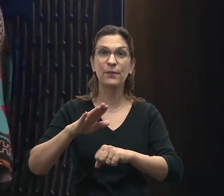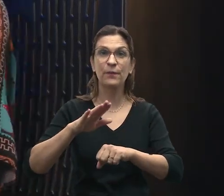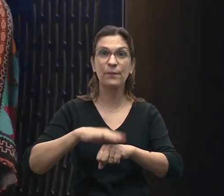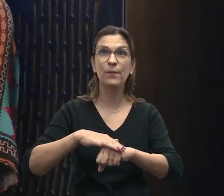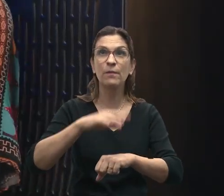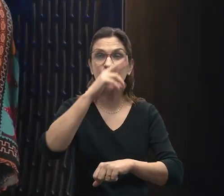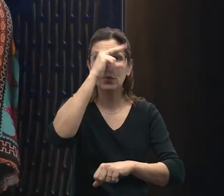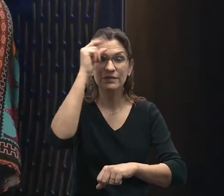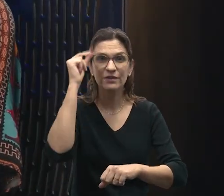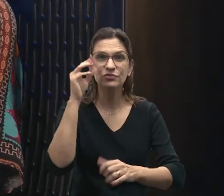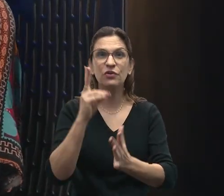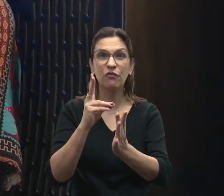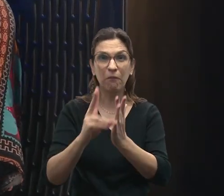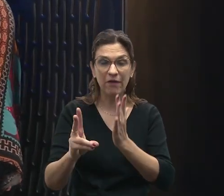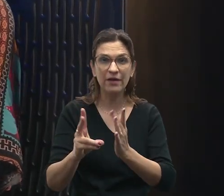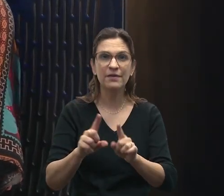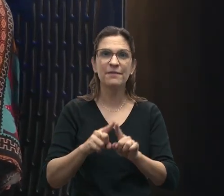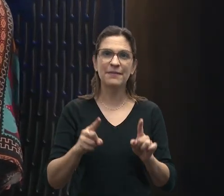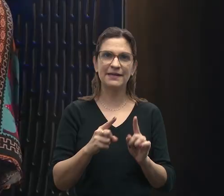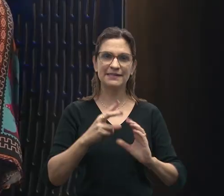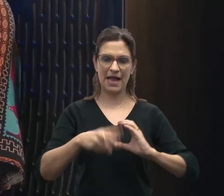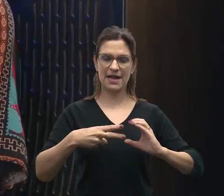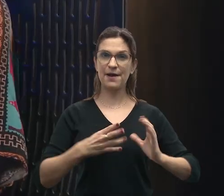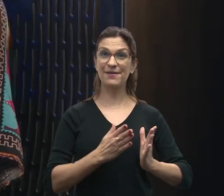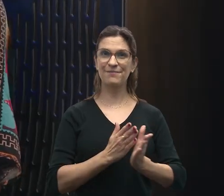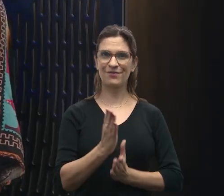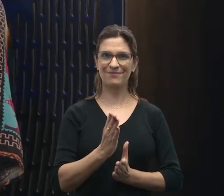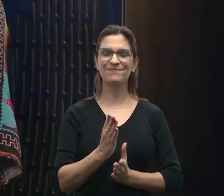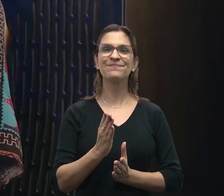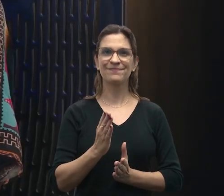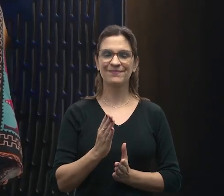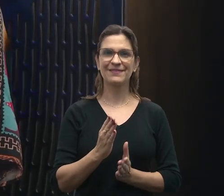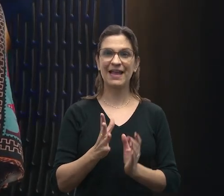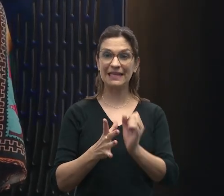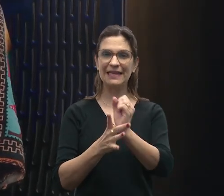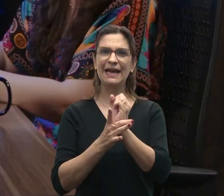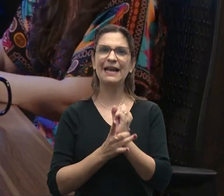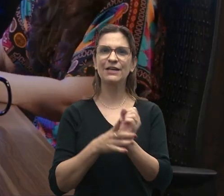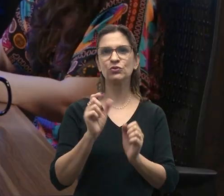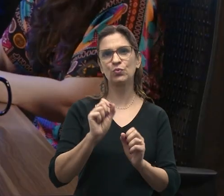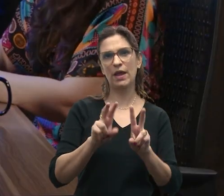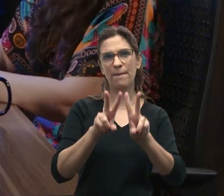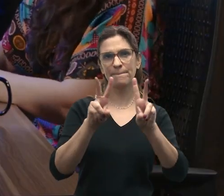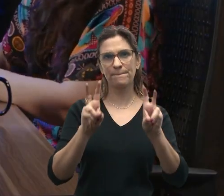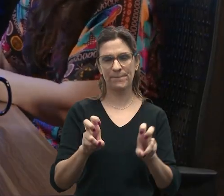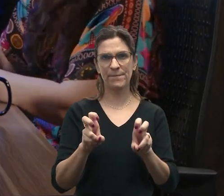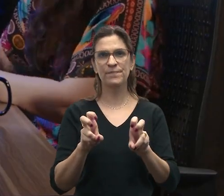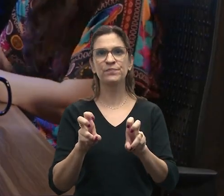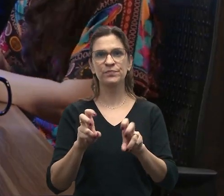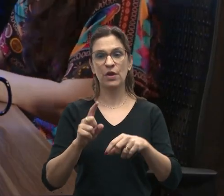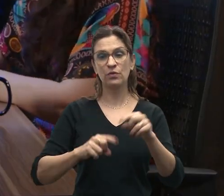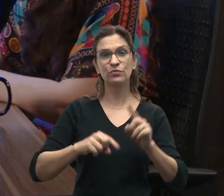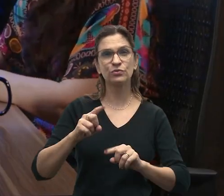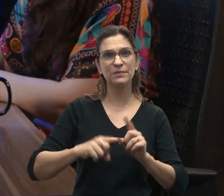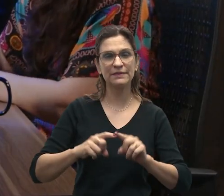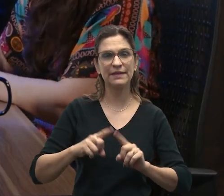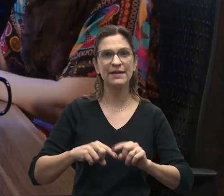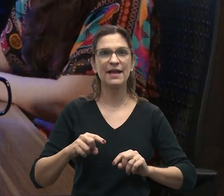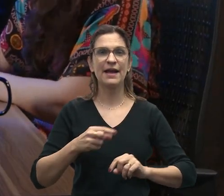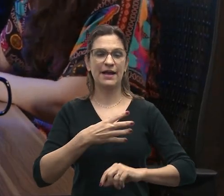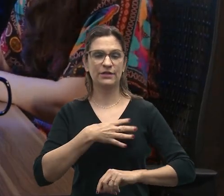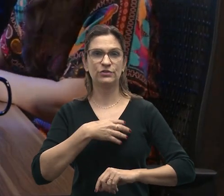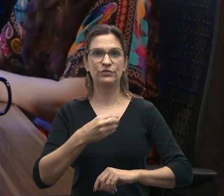que garante esses itens essenciais para as famílias que têm crianças com necessidades especiais,